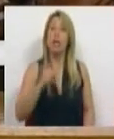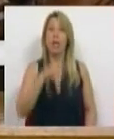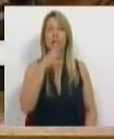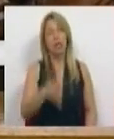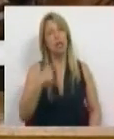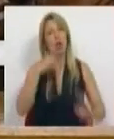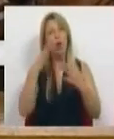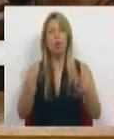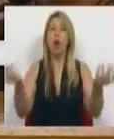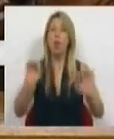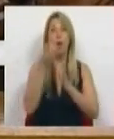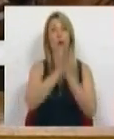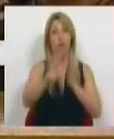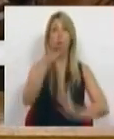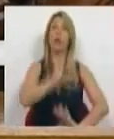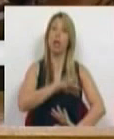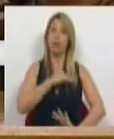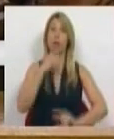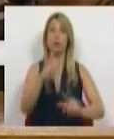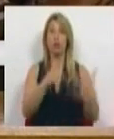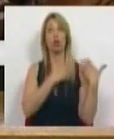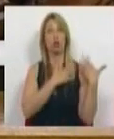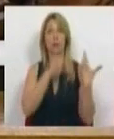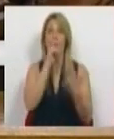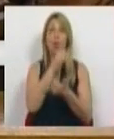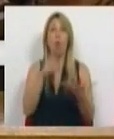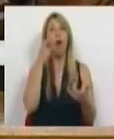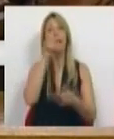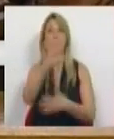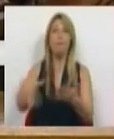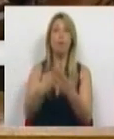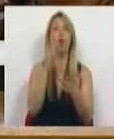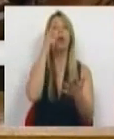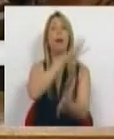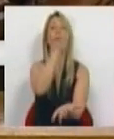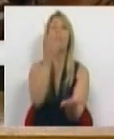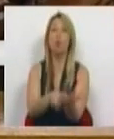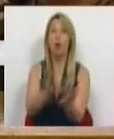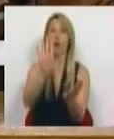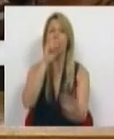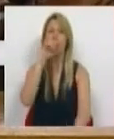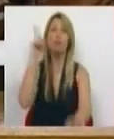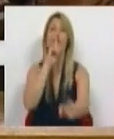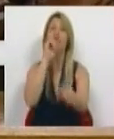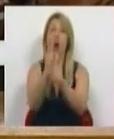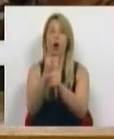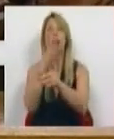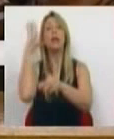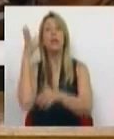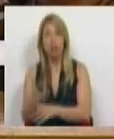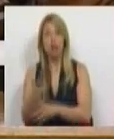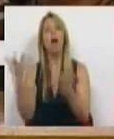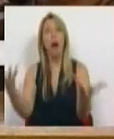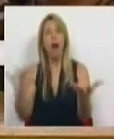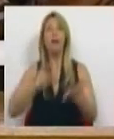rendimentos e acusam de irresponsáveis os partidos que as propõem e as aprovam. Ao mesmo tempo, proclamam que a devolução de direitos começou ainda com o